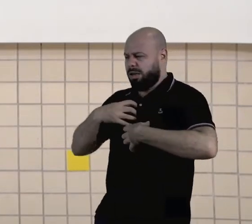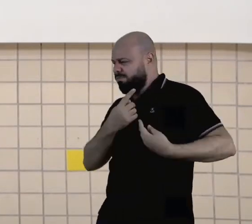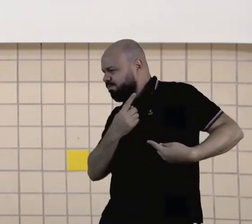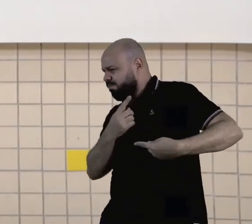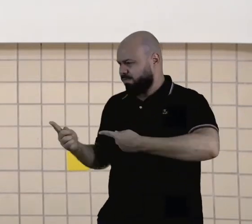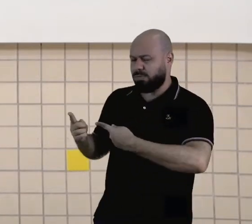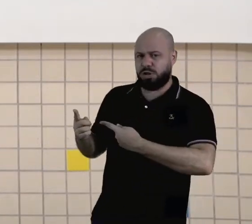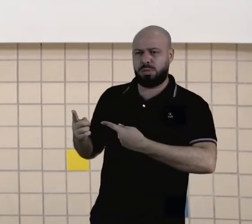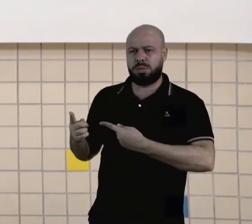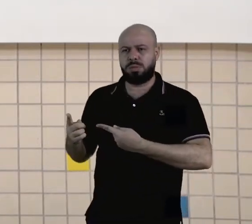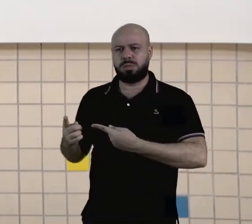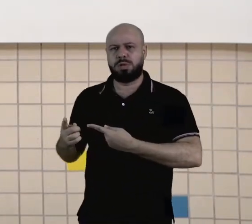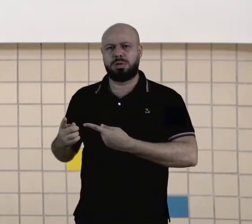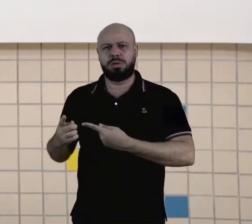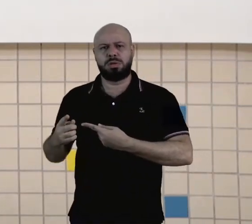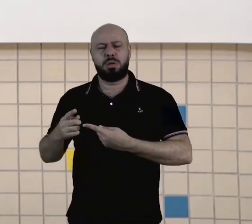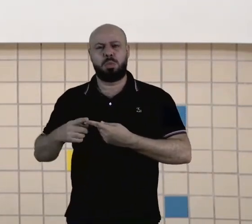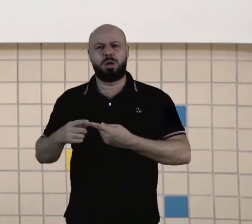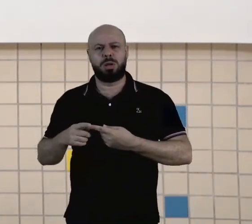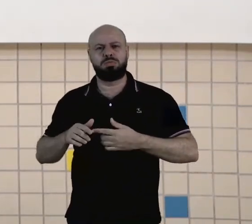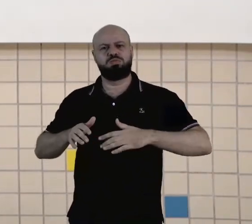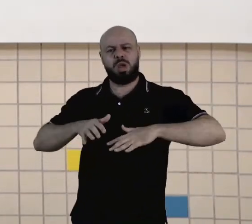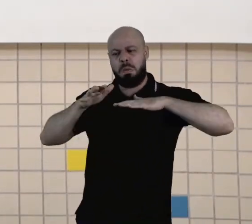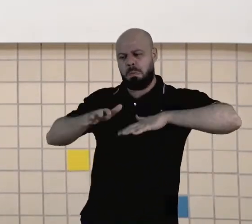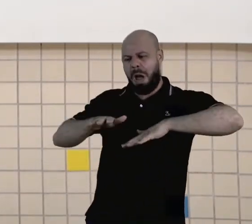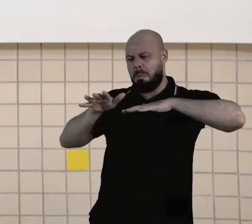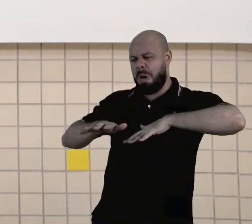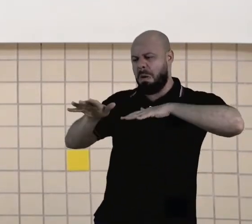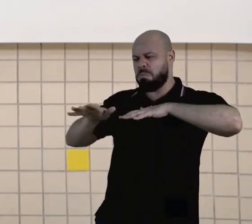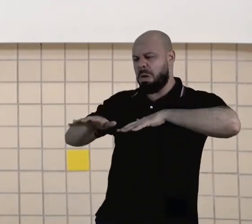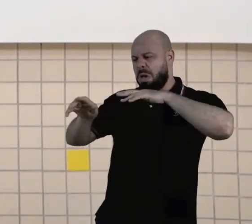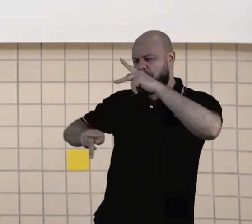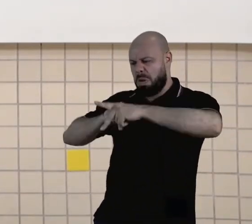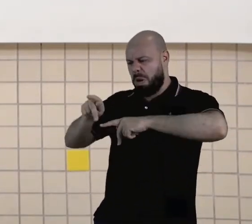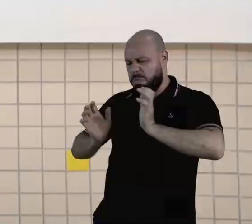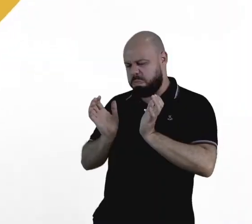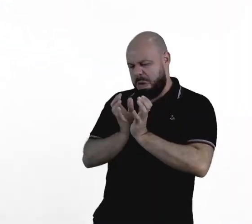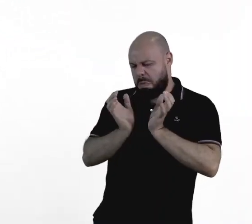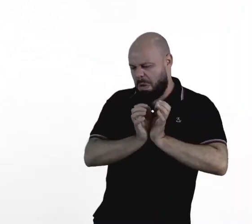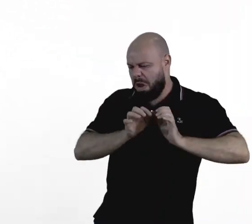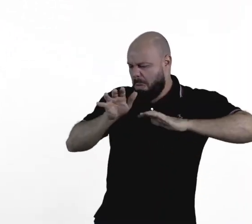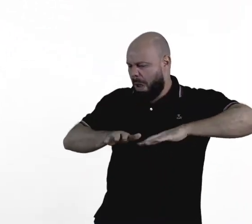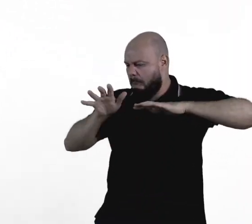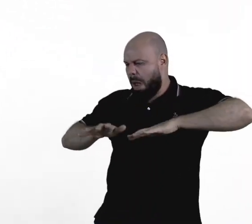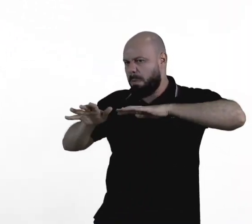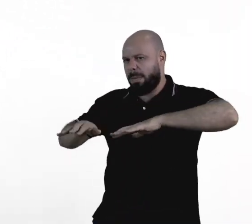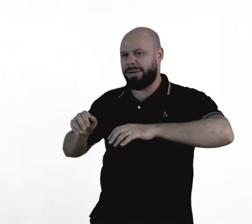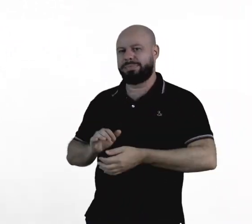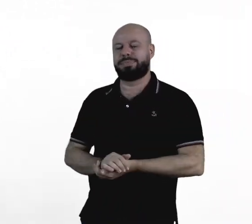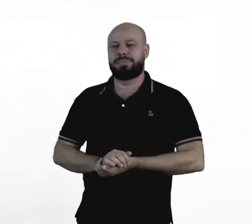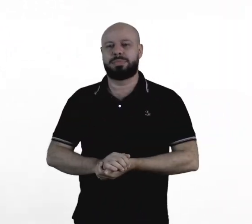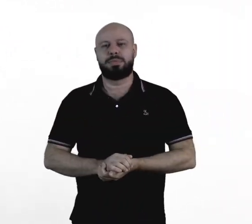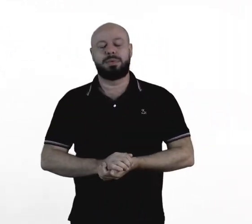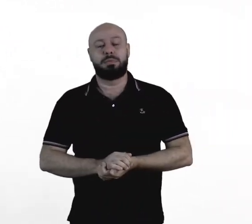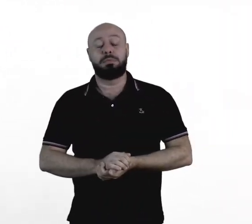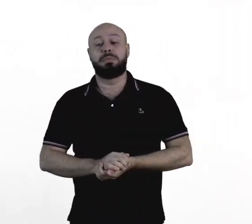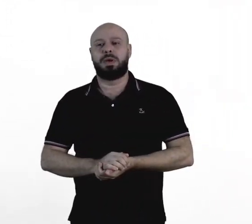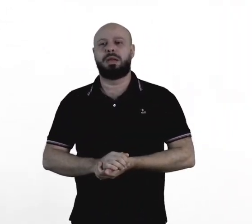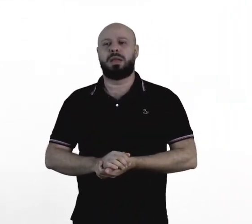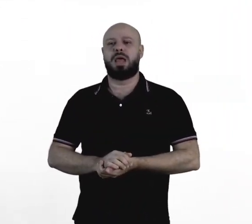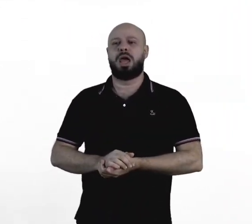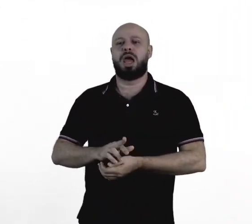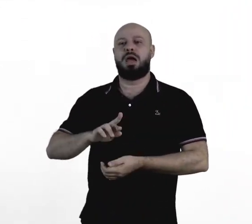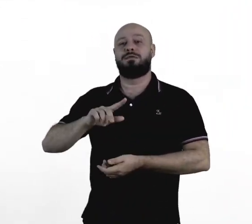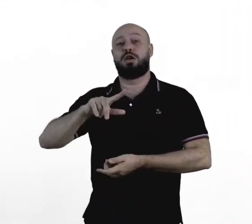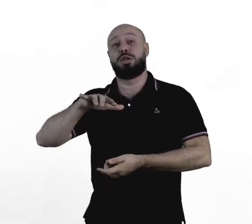Foi, notadamente, uma manifestação popular, uma manifestação de um grupo específico. Uma outra manifestação que também merece destaque